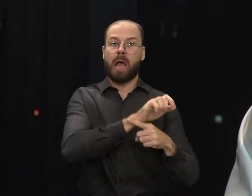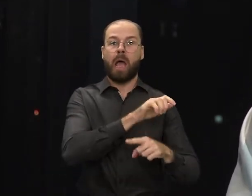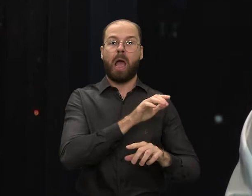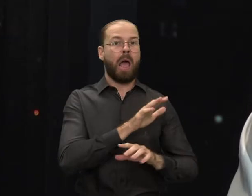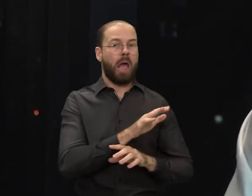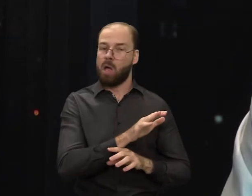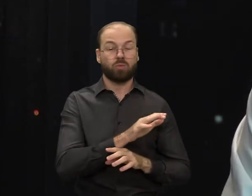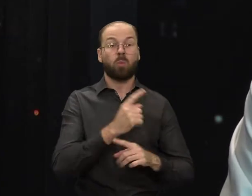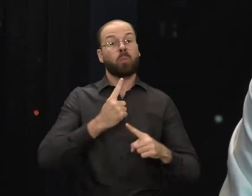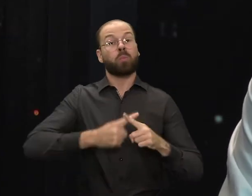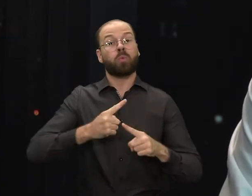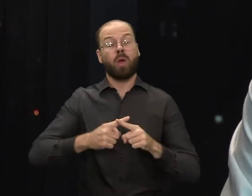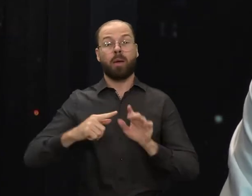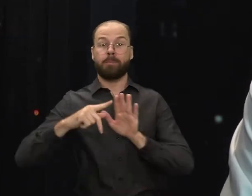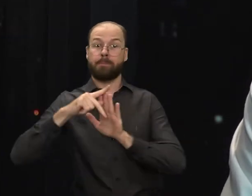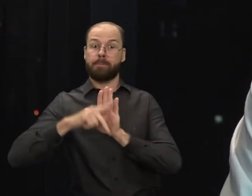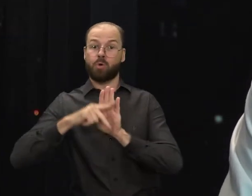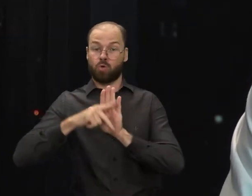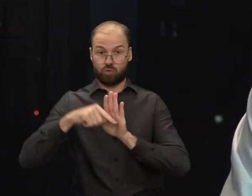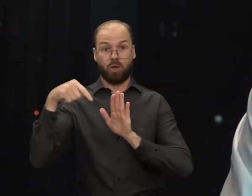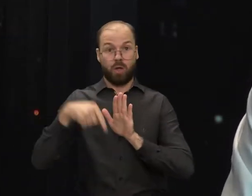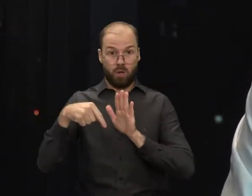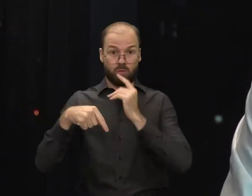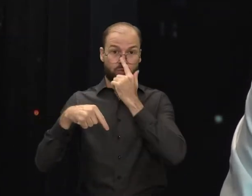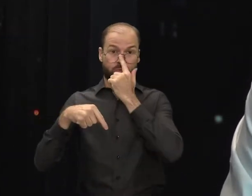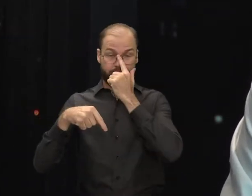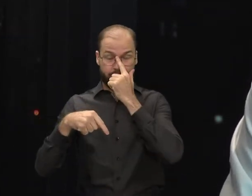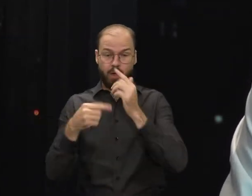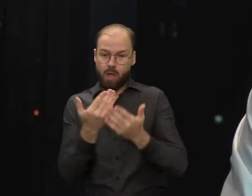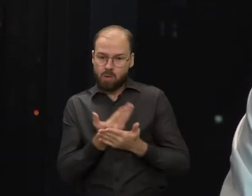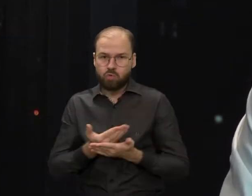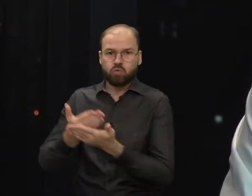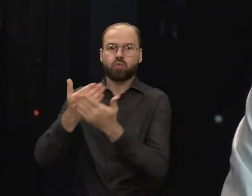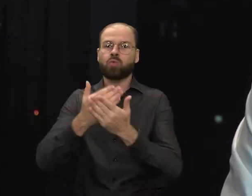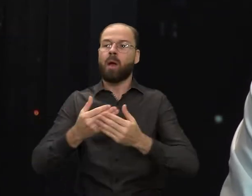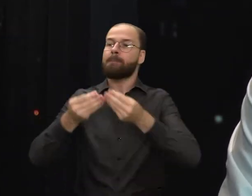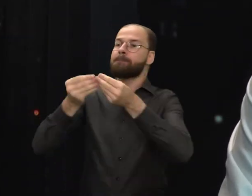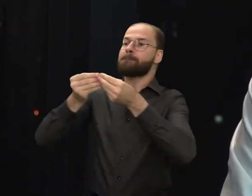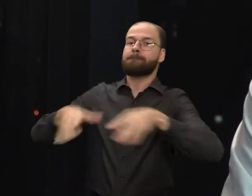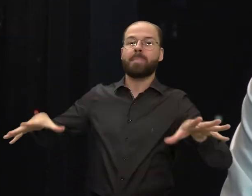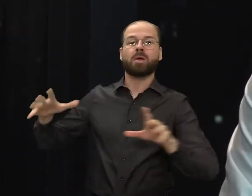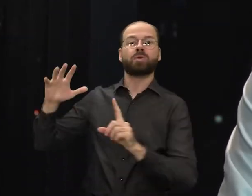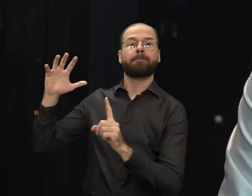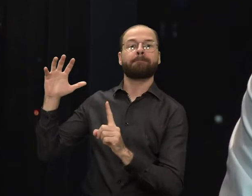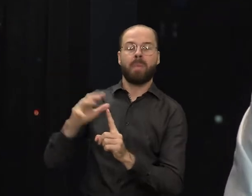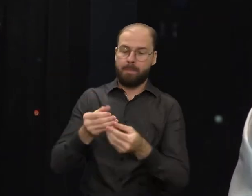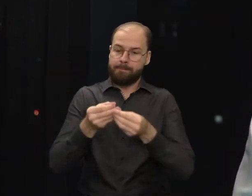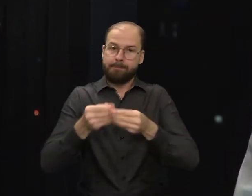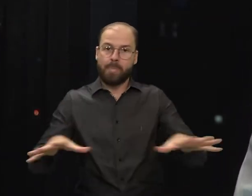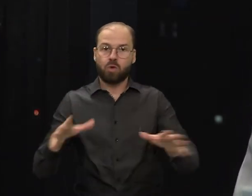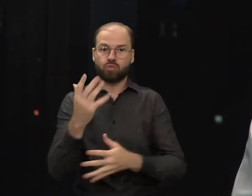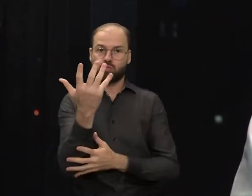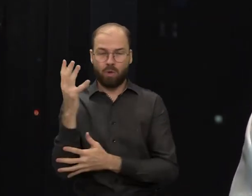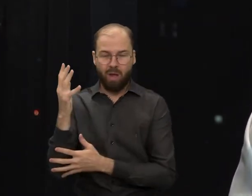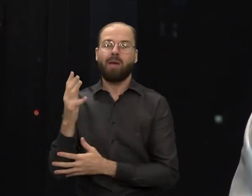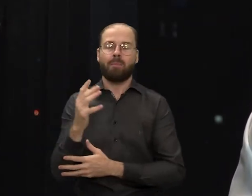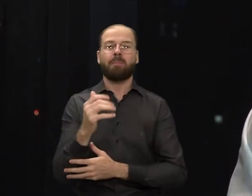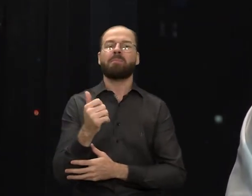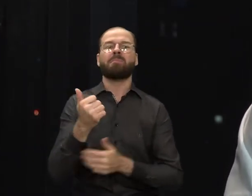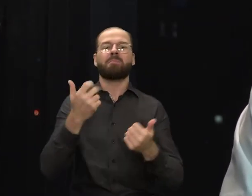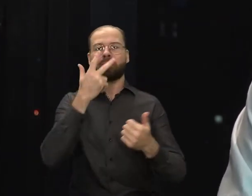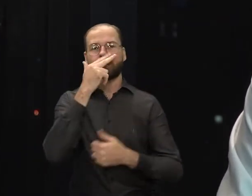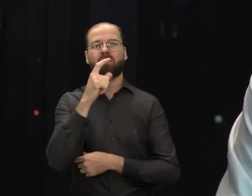porque o projeto o estudo de impacto ambiental está mal feito, e aí volta para o